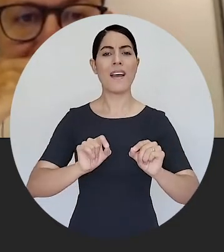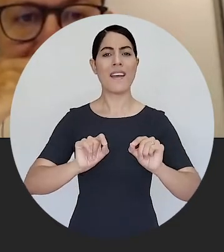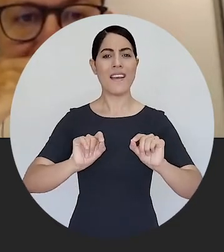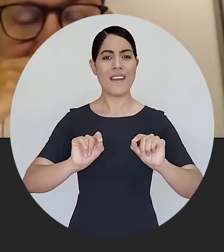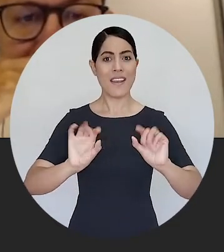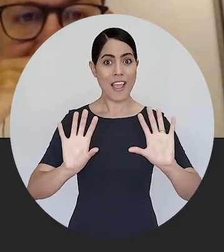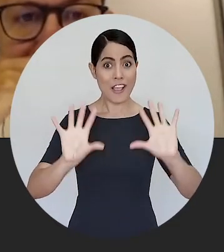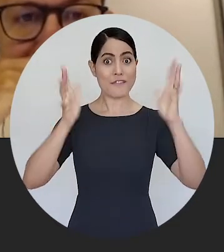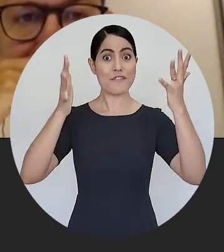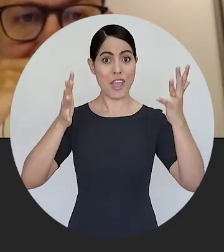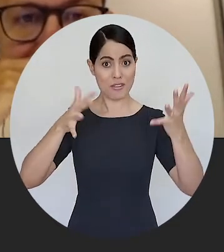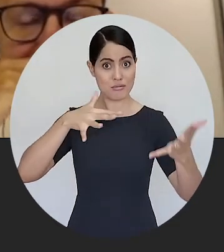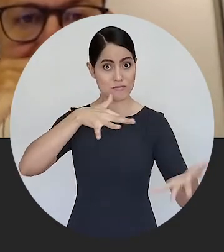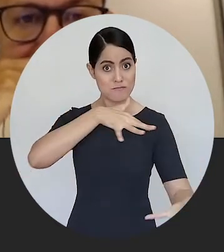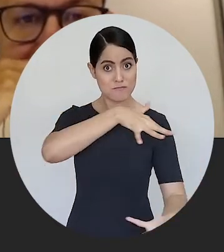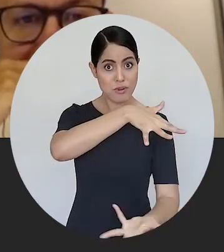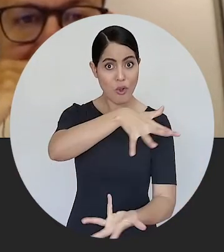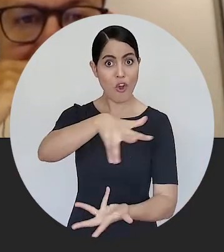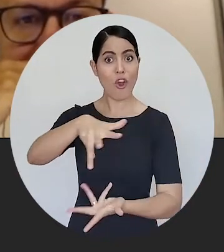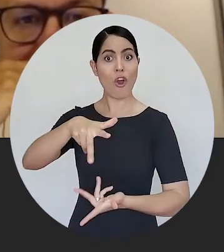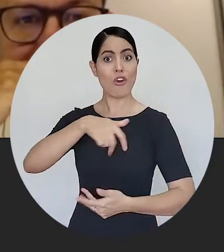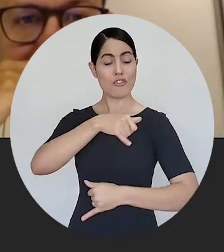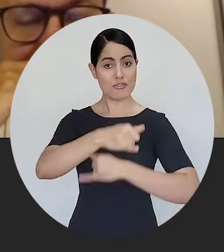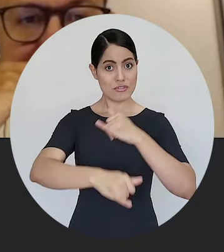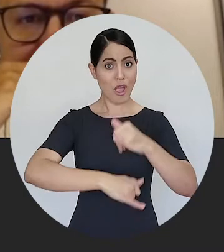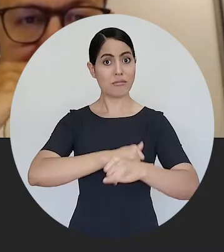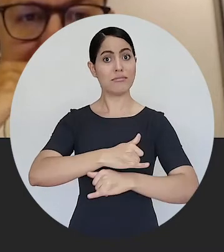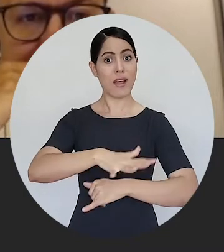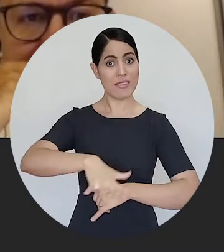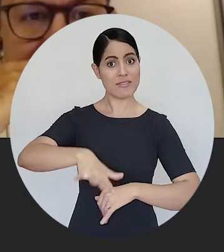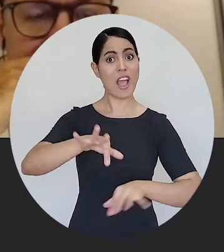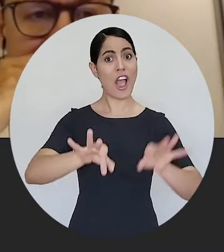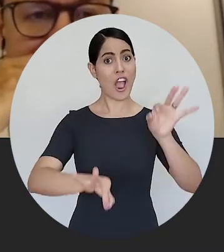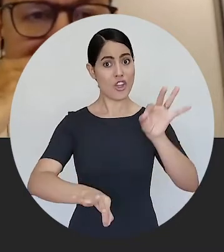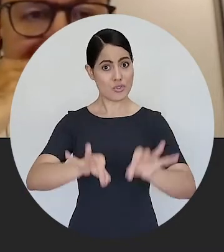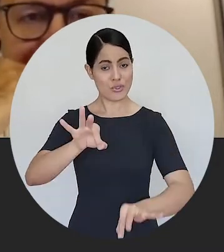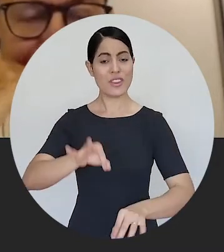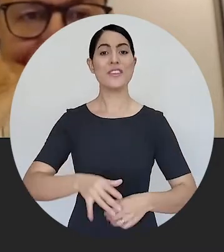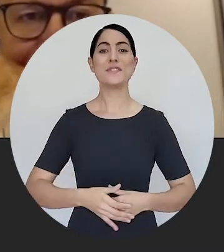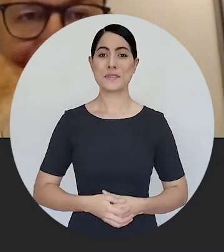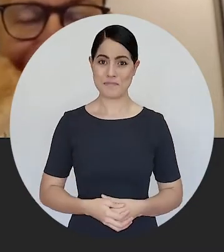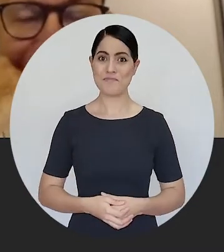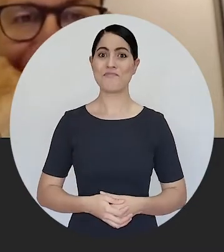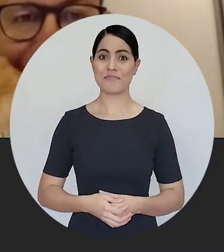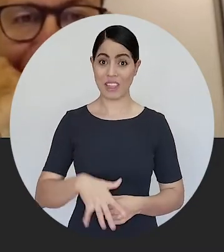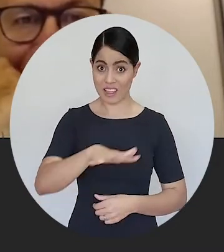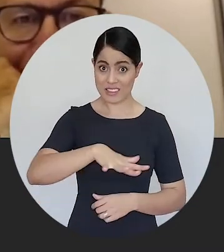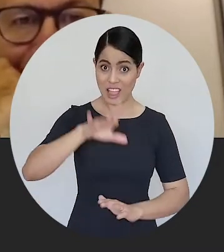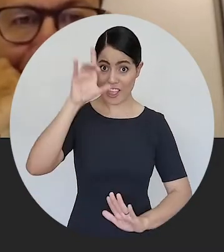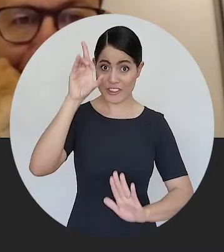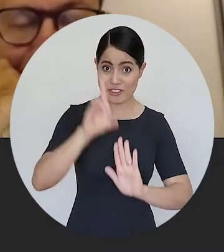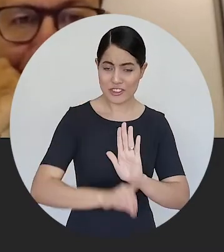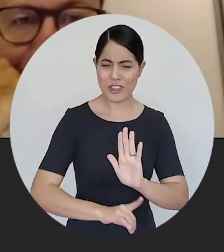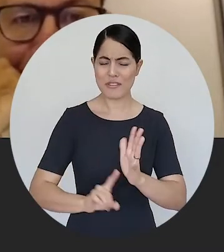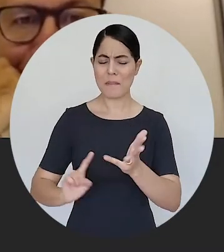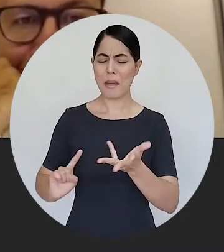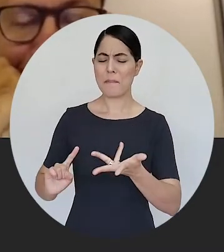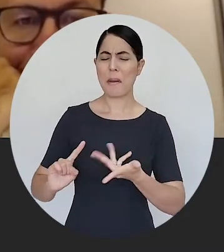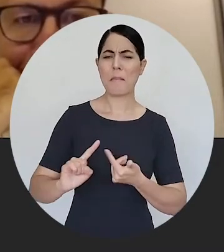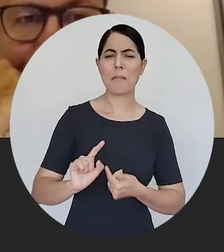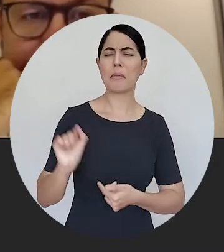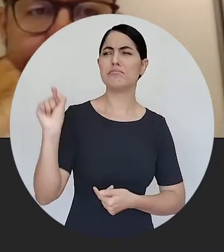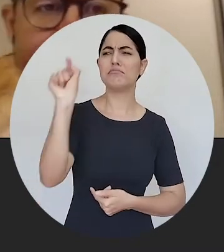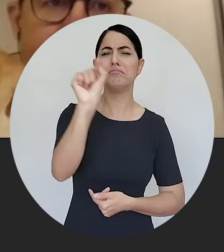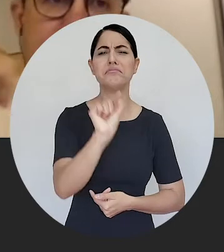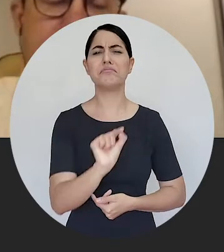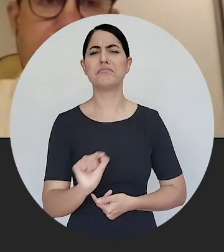maior evento jurídico planetário de que se tem notícia. Mais de 600 conferencistas de